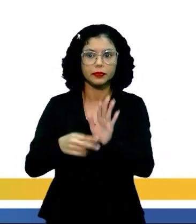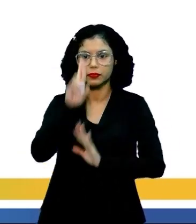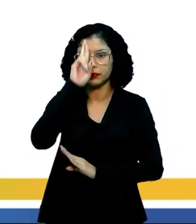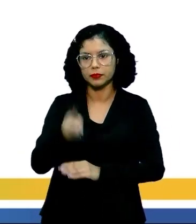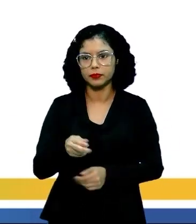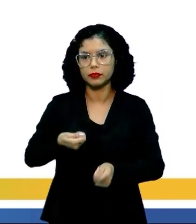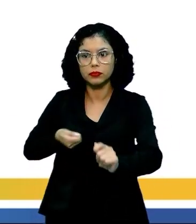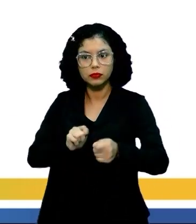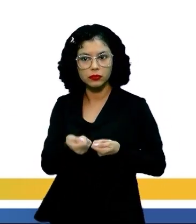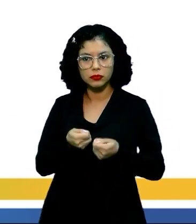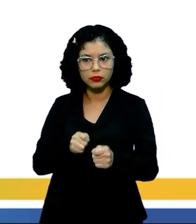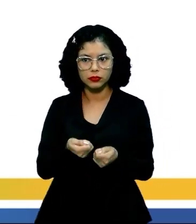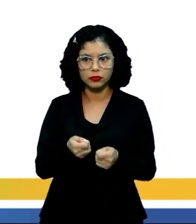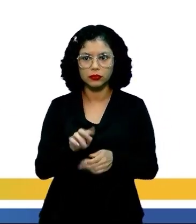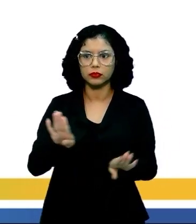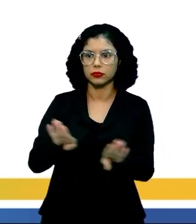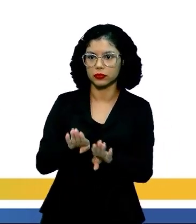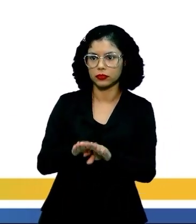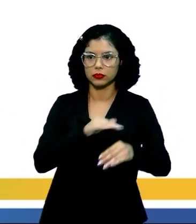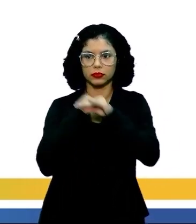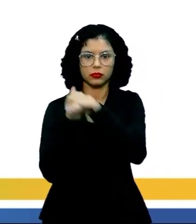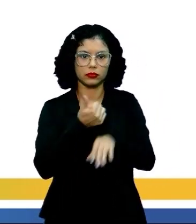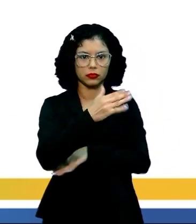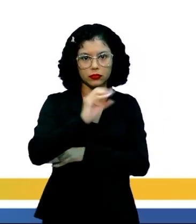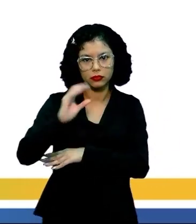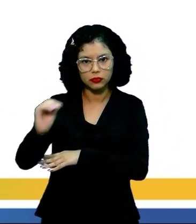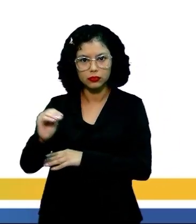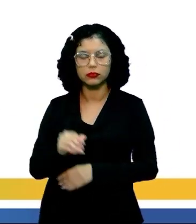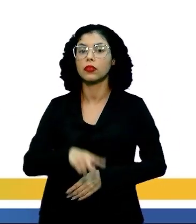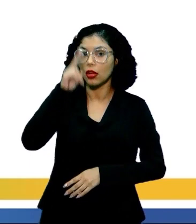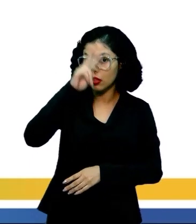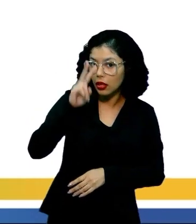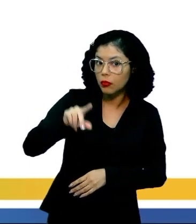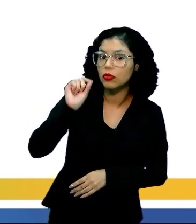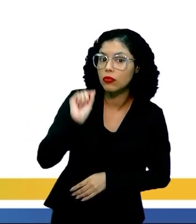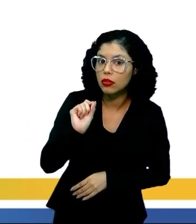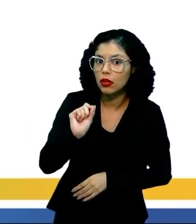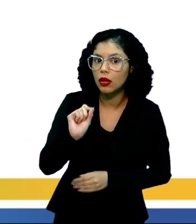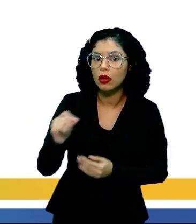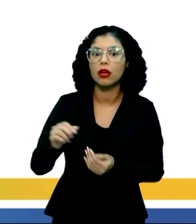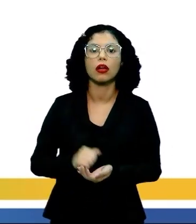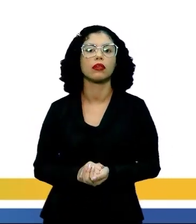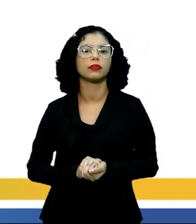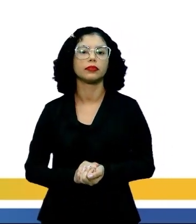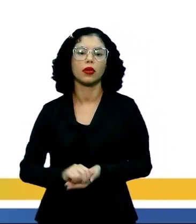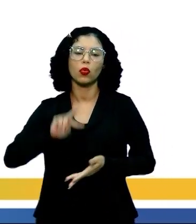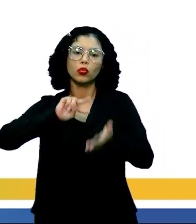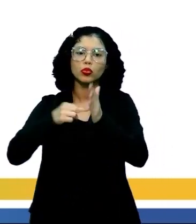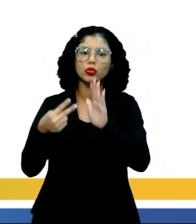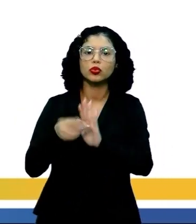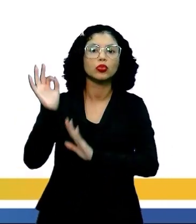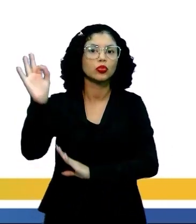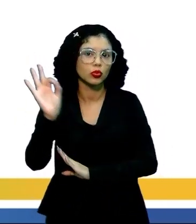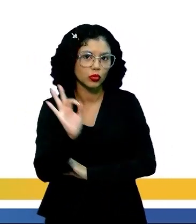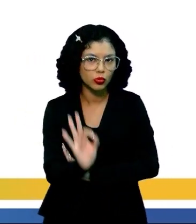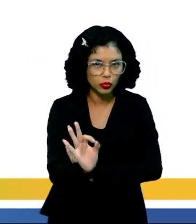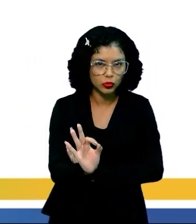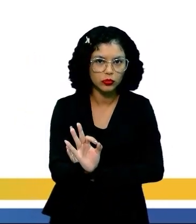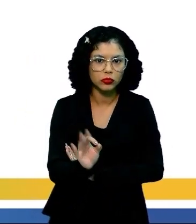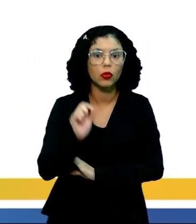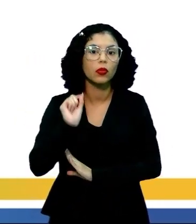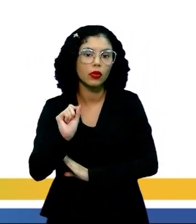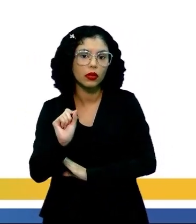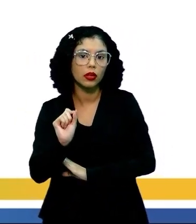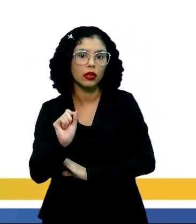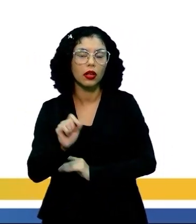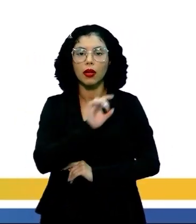representa uma razão cujo denominador é igual a 100. Lembre-se bem disso em relação a quê? O que significa por cento?